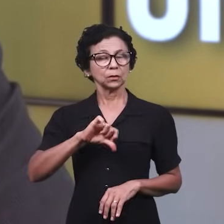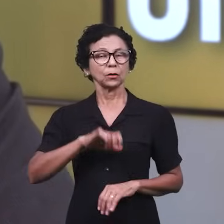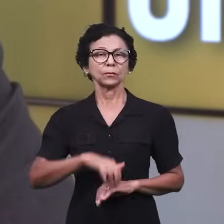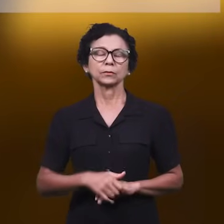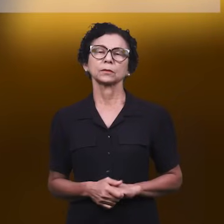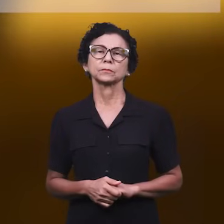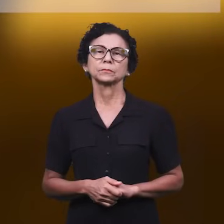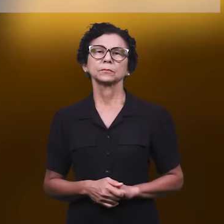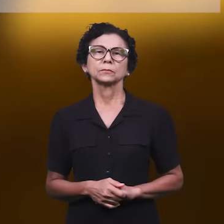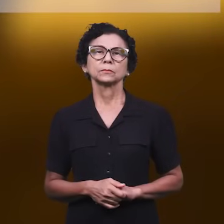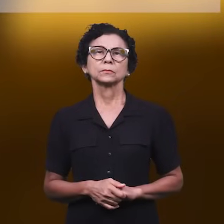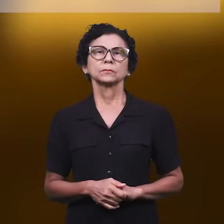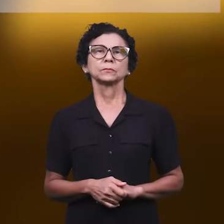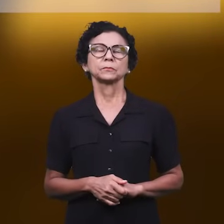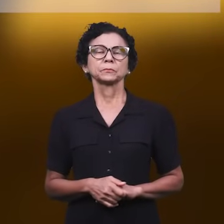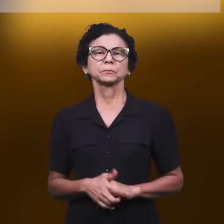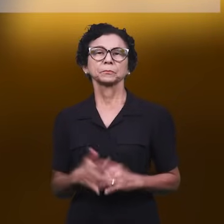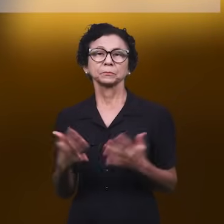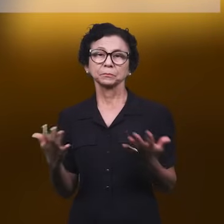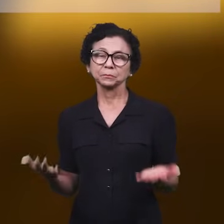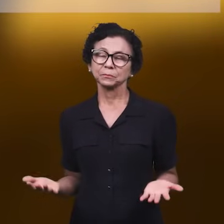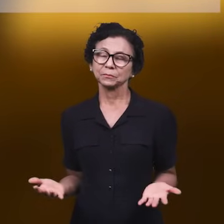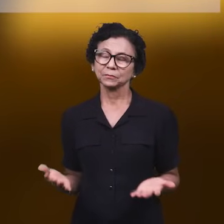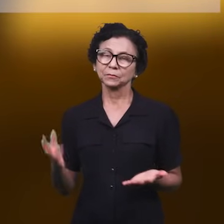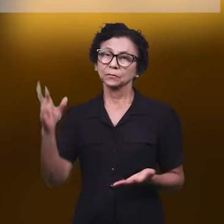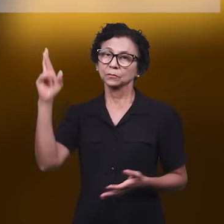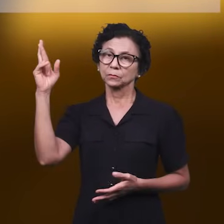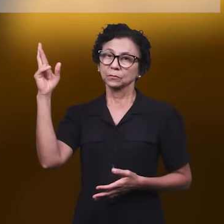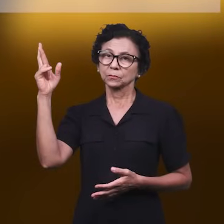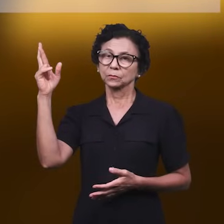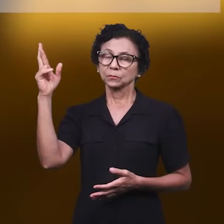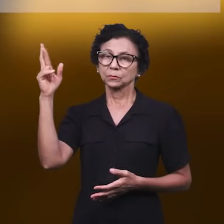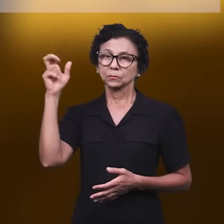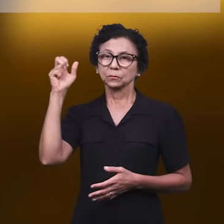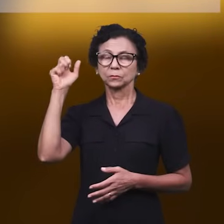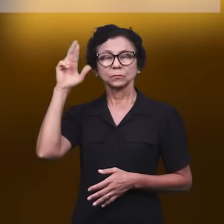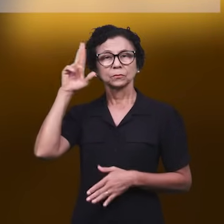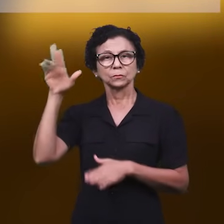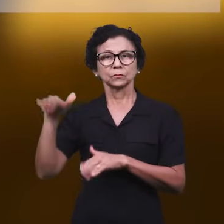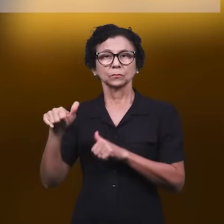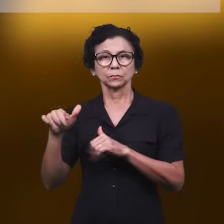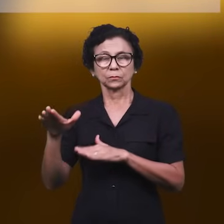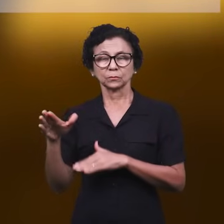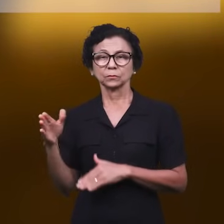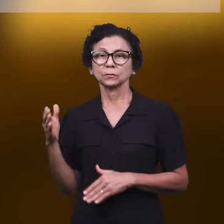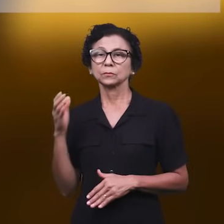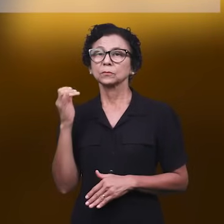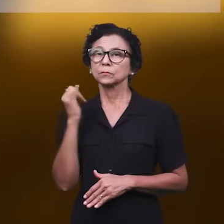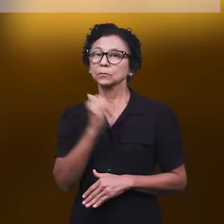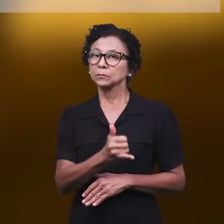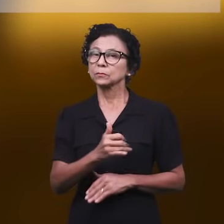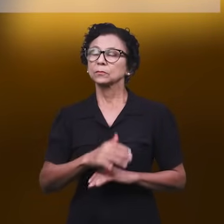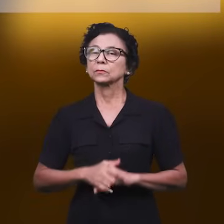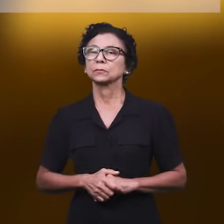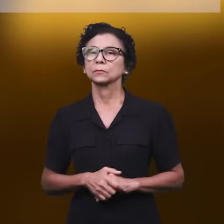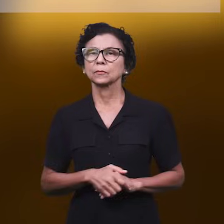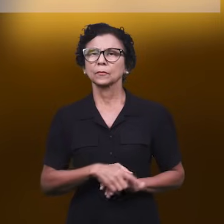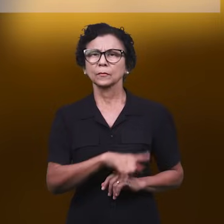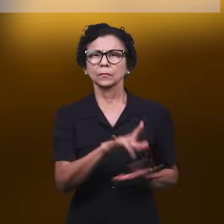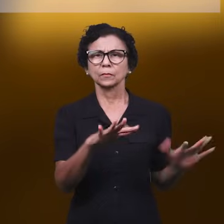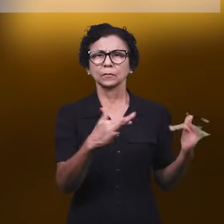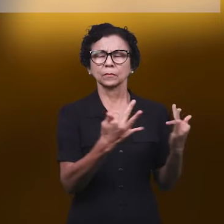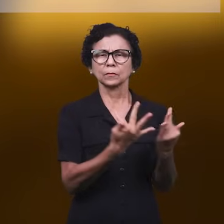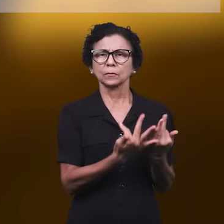diz assim portanto assim diz o senhor dos exércitos Deus de Israel nunca faltará varão a